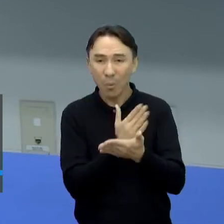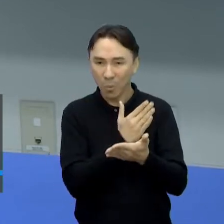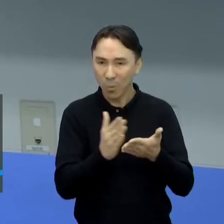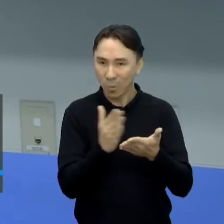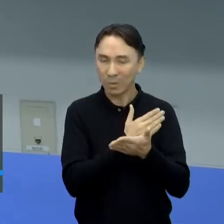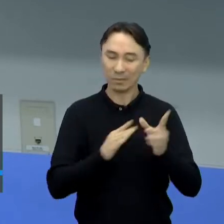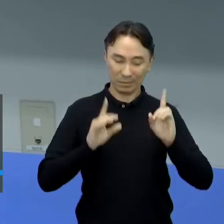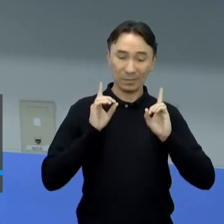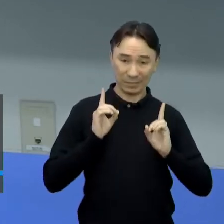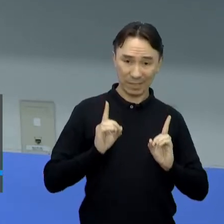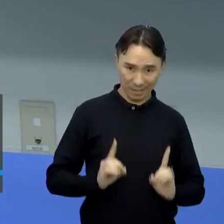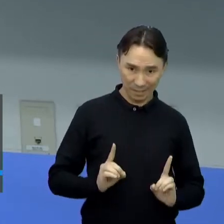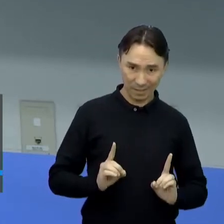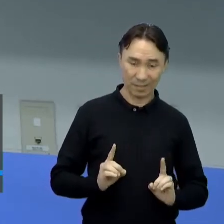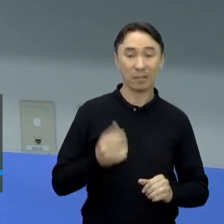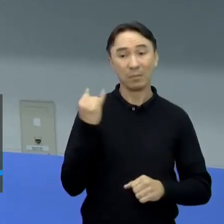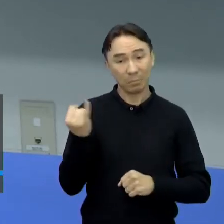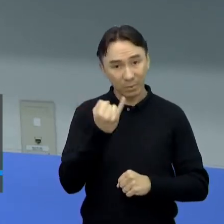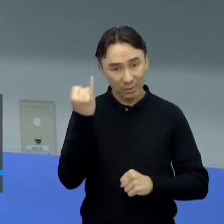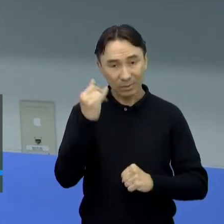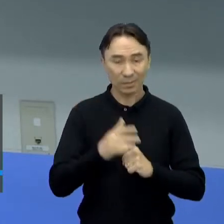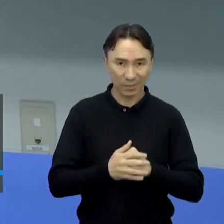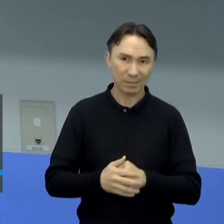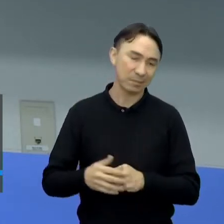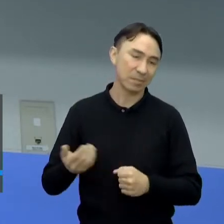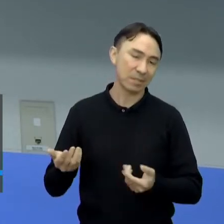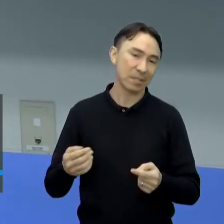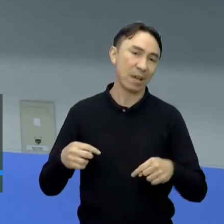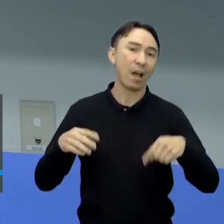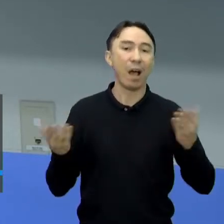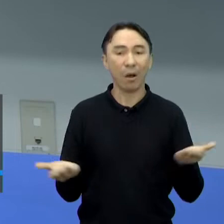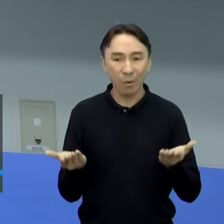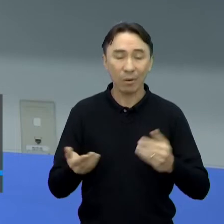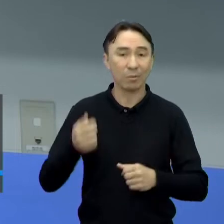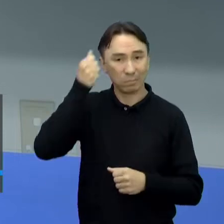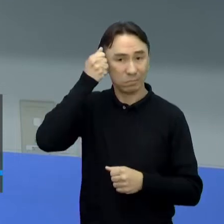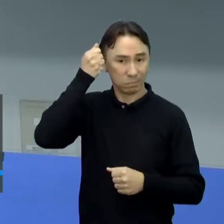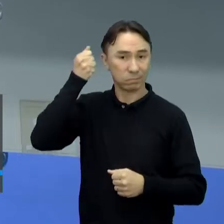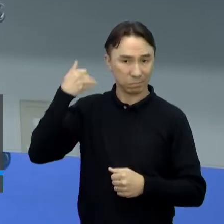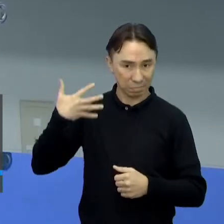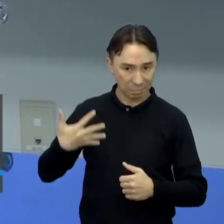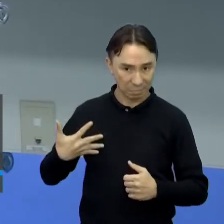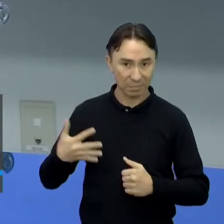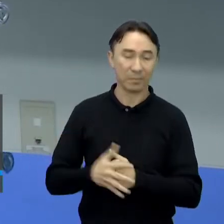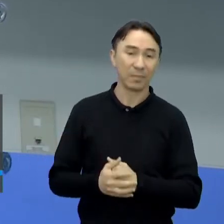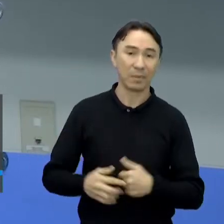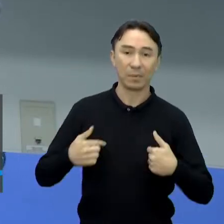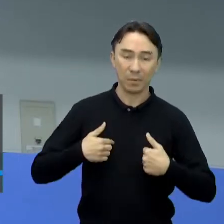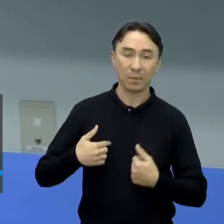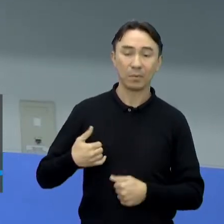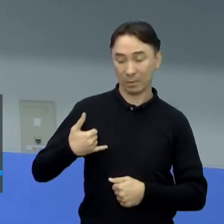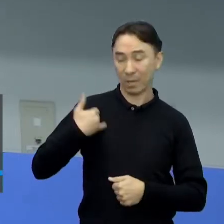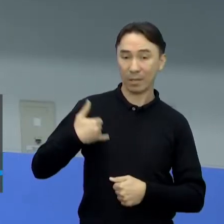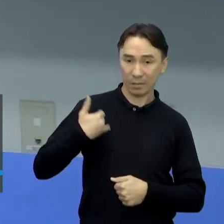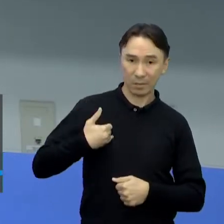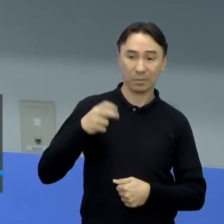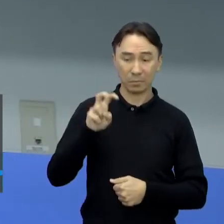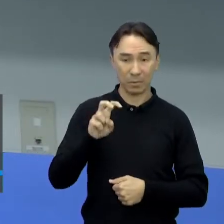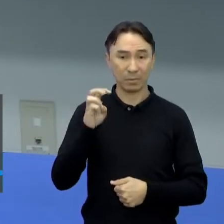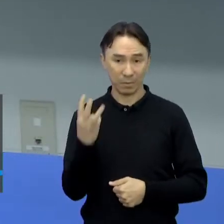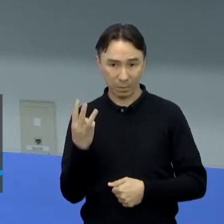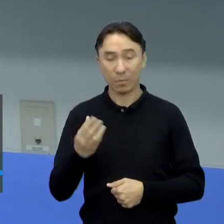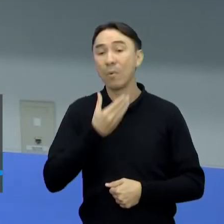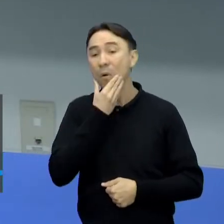necessidades especiais, é muito forte. Portanto, vai lá. Eu sou um homem de 53 anos, sou